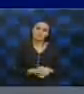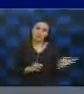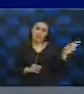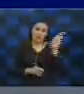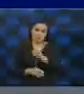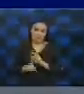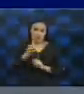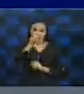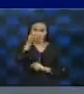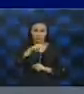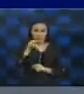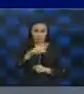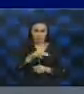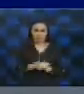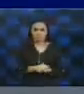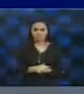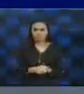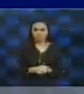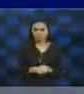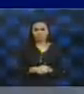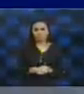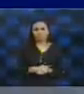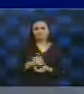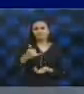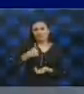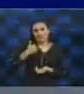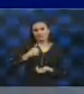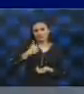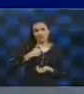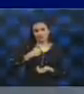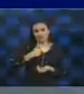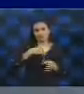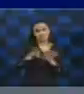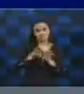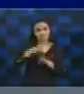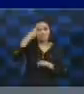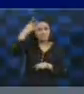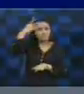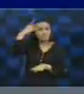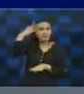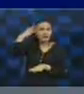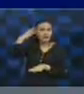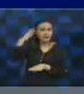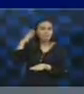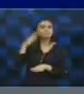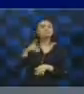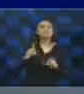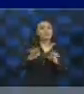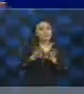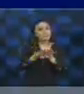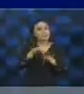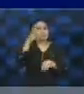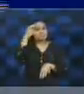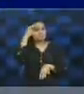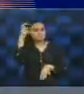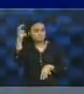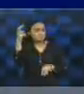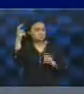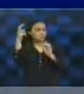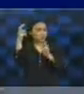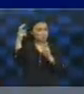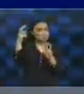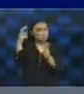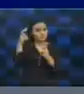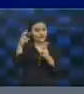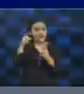A idade, ela necessariamente traz cabelo branco. Não necessariamente traz sabedoria. O prefeito foi prefeito muito